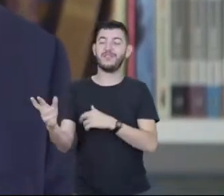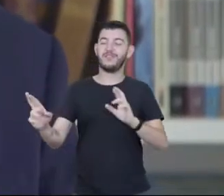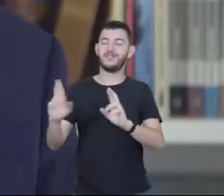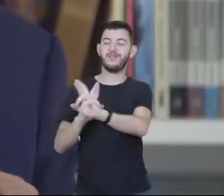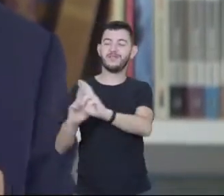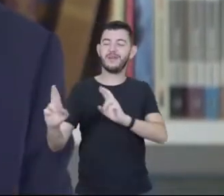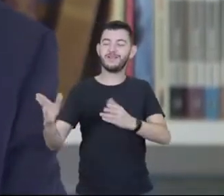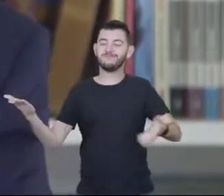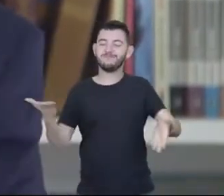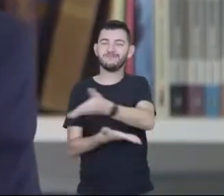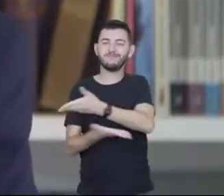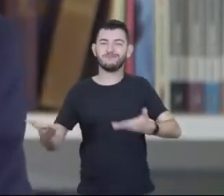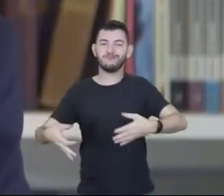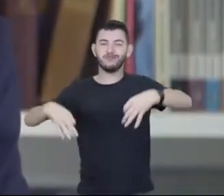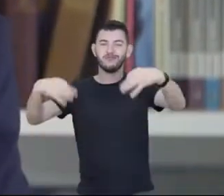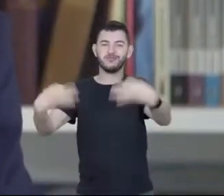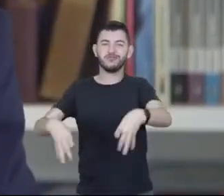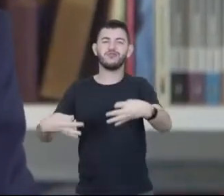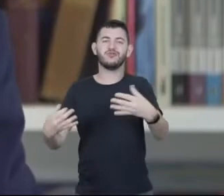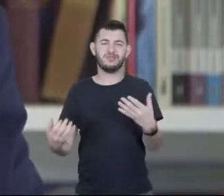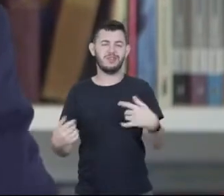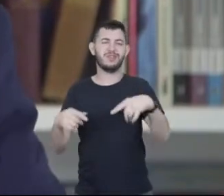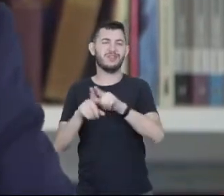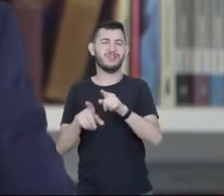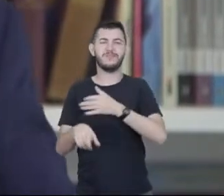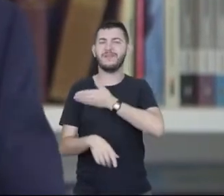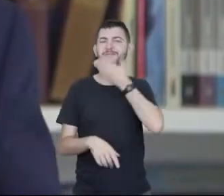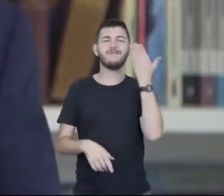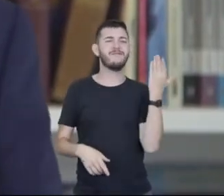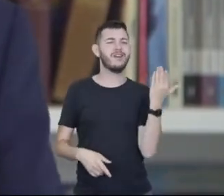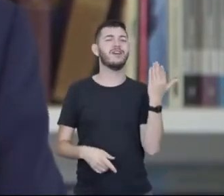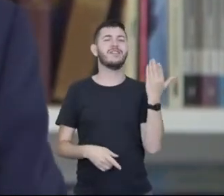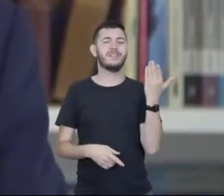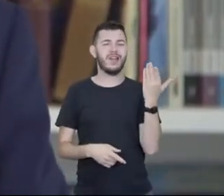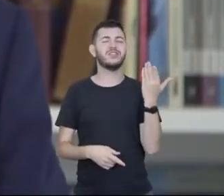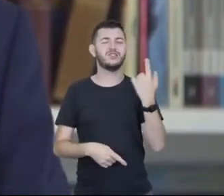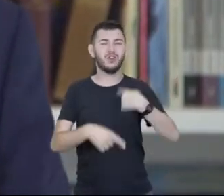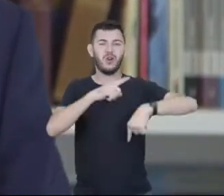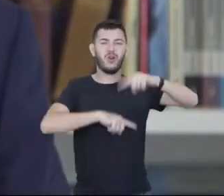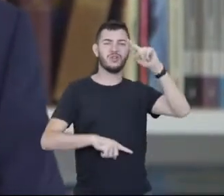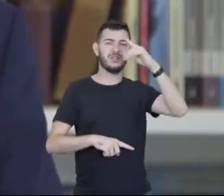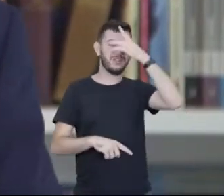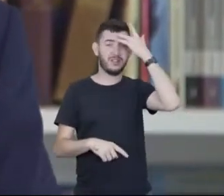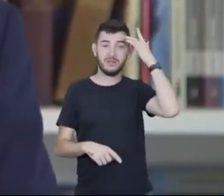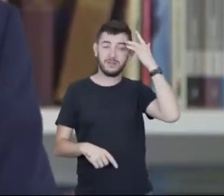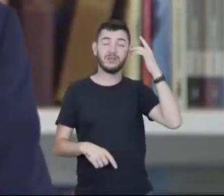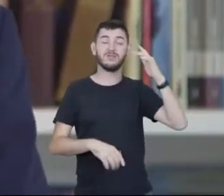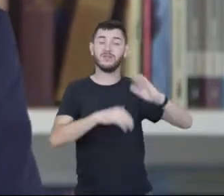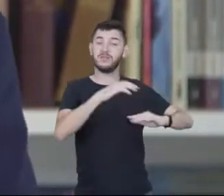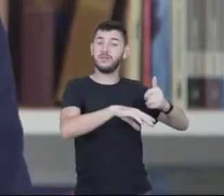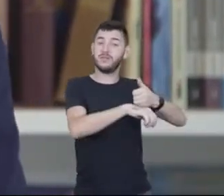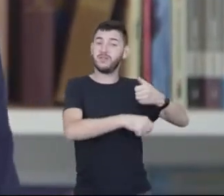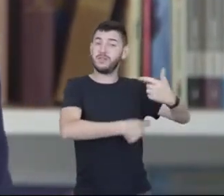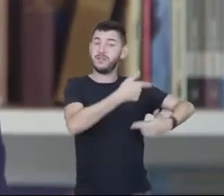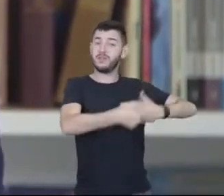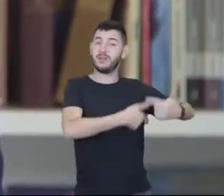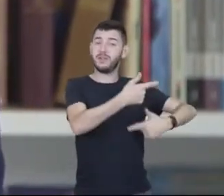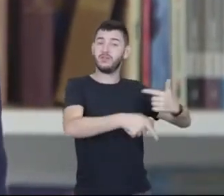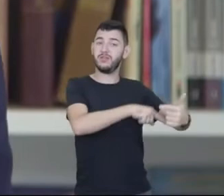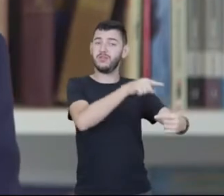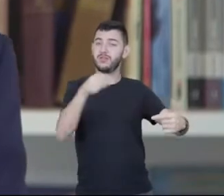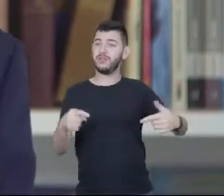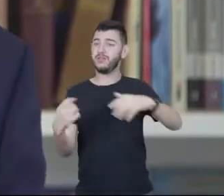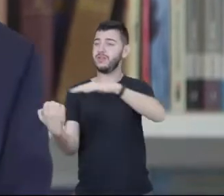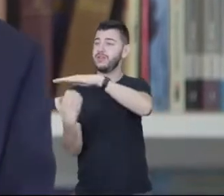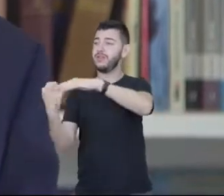mais justa e vantajosa entre trabalhadores e empresários e nós haveremos de